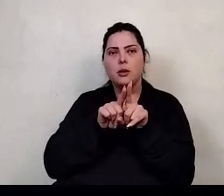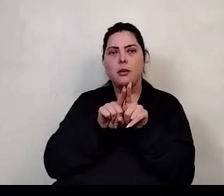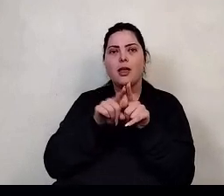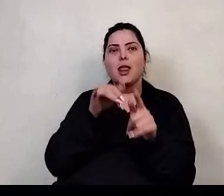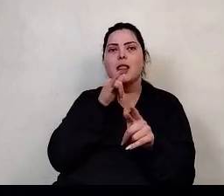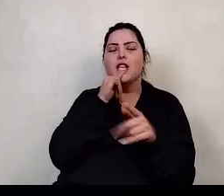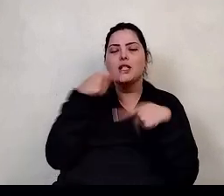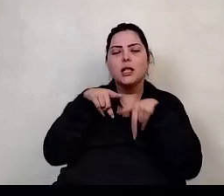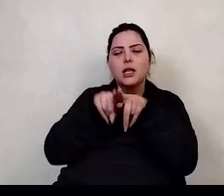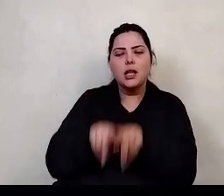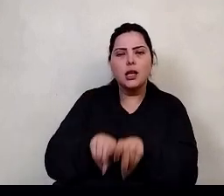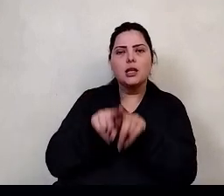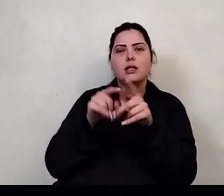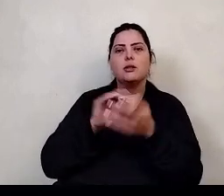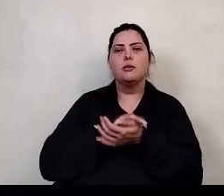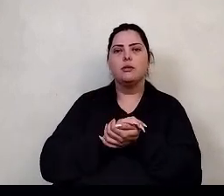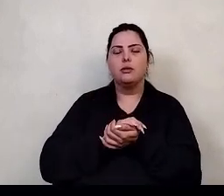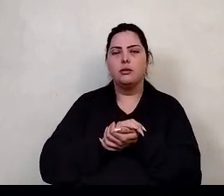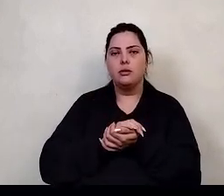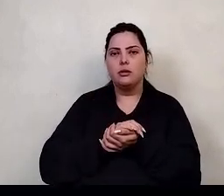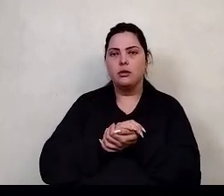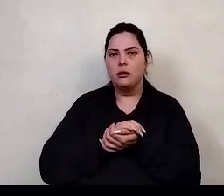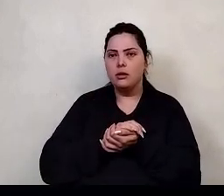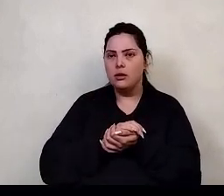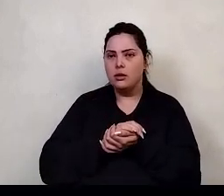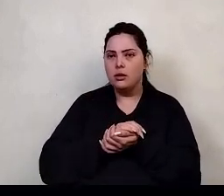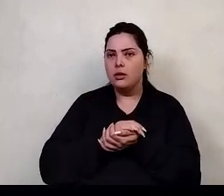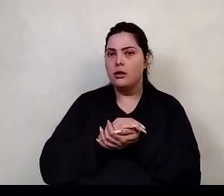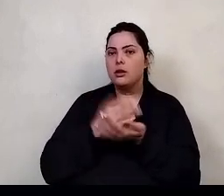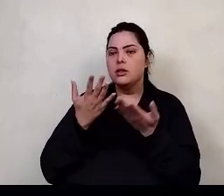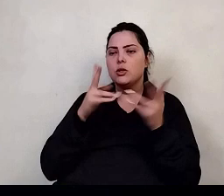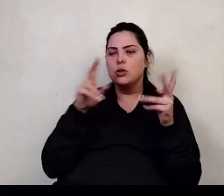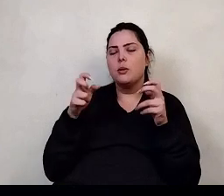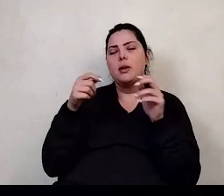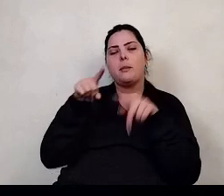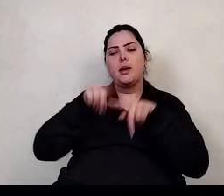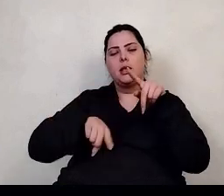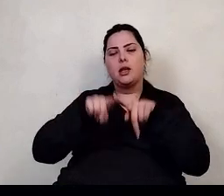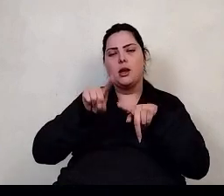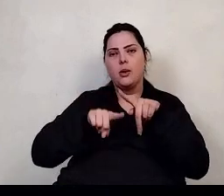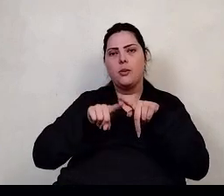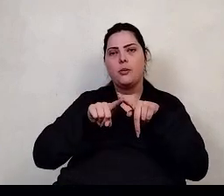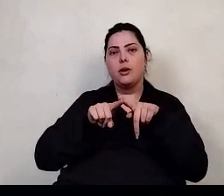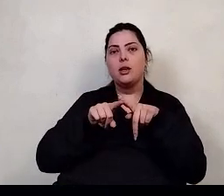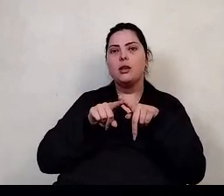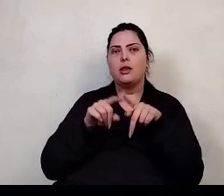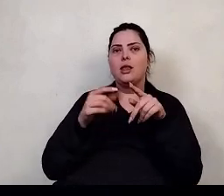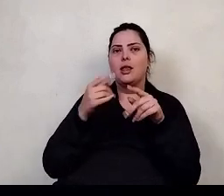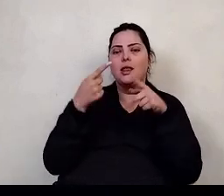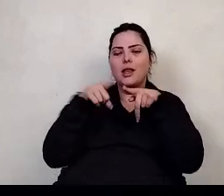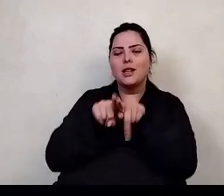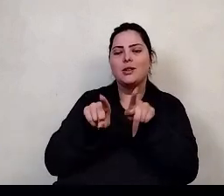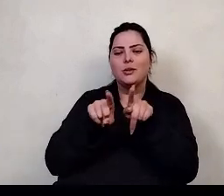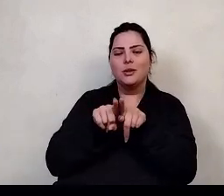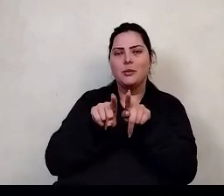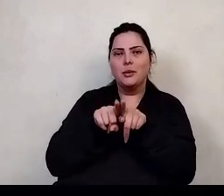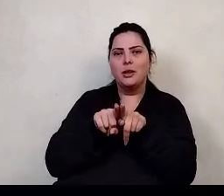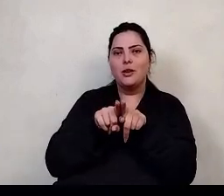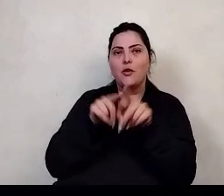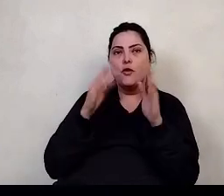Sim, conceitualmente você não está testando o componente, está virando um teste de integração. Mas aí, de novo, o nosso foco é